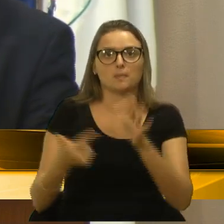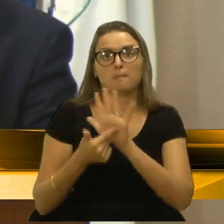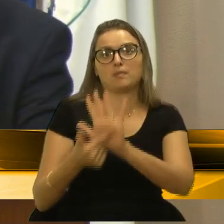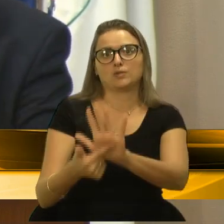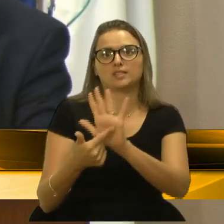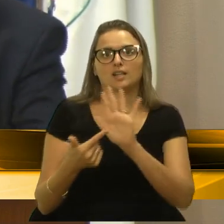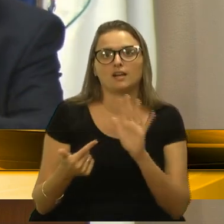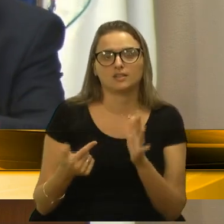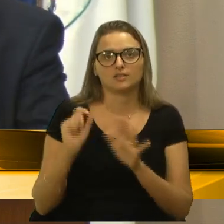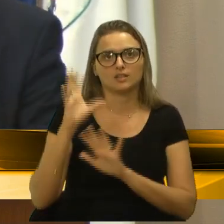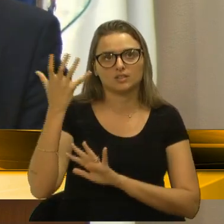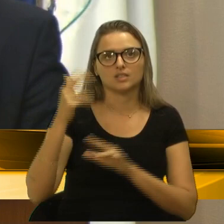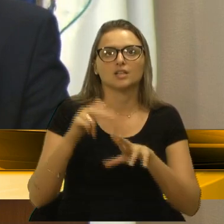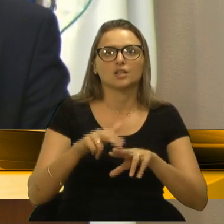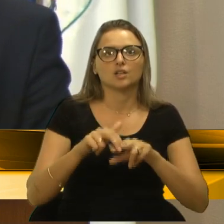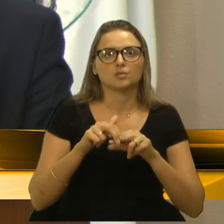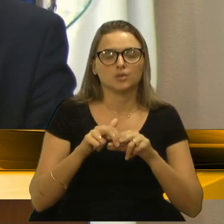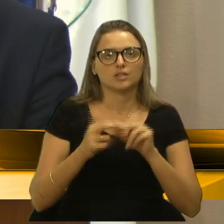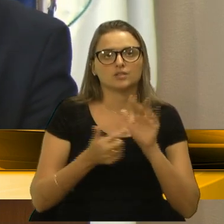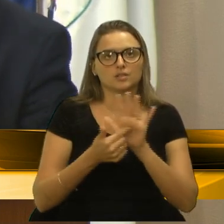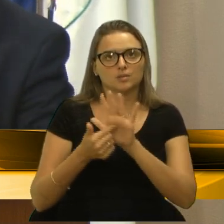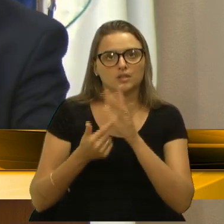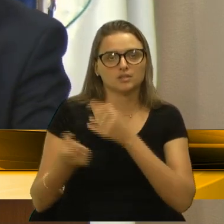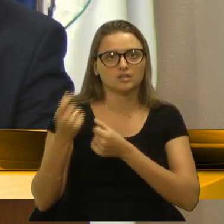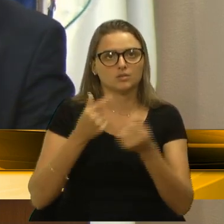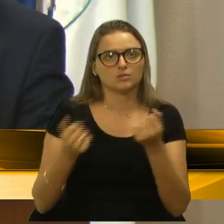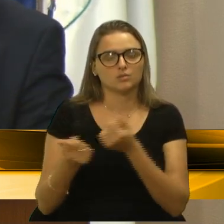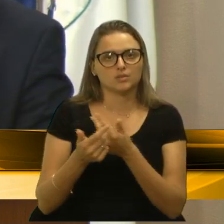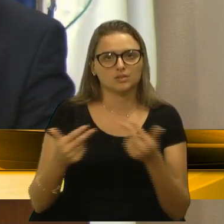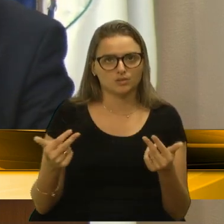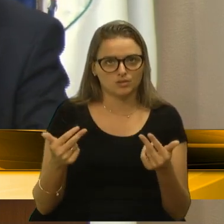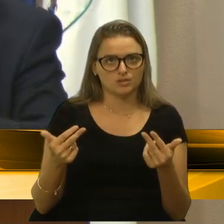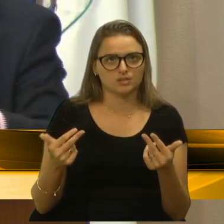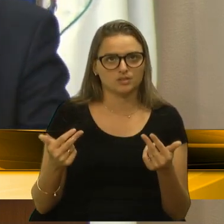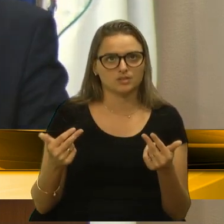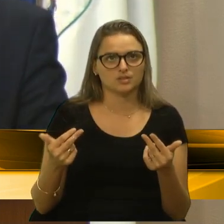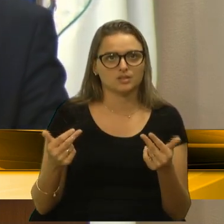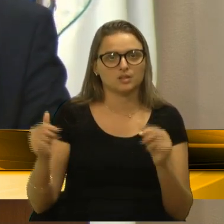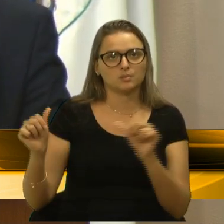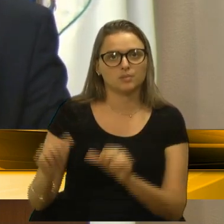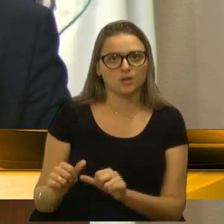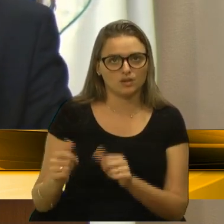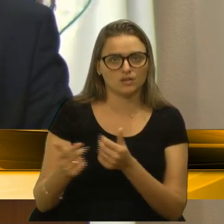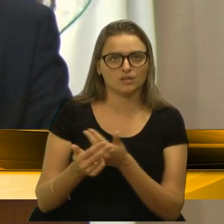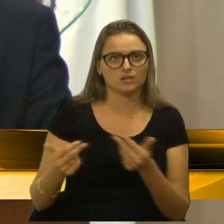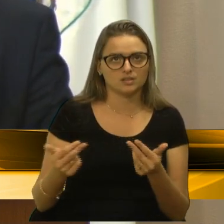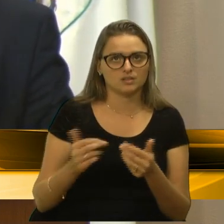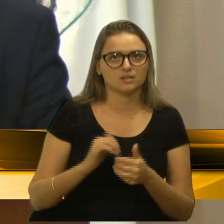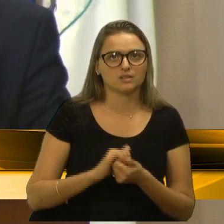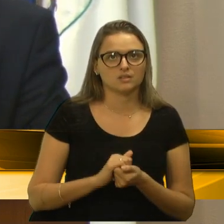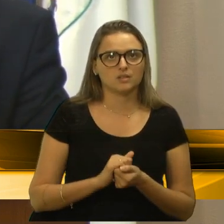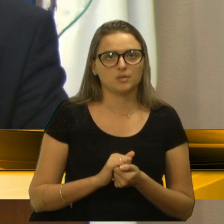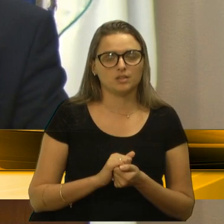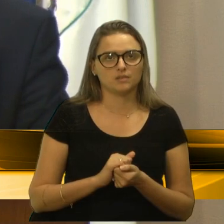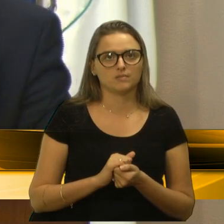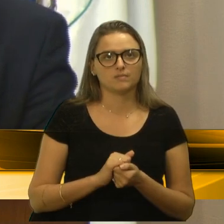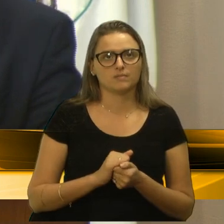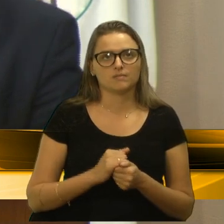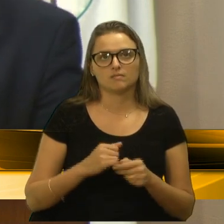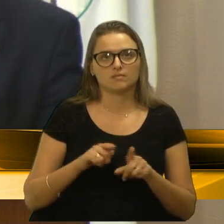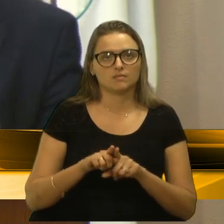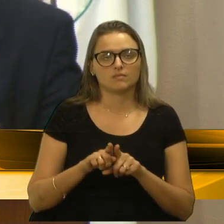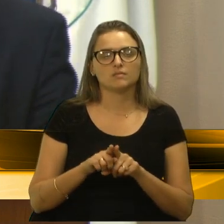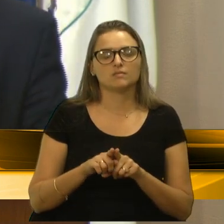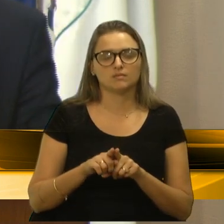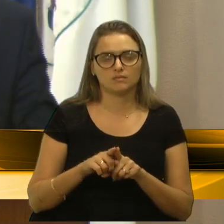isso que se traz aqui algumas situações de coisas que já melhoraram, que é uma outra postura de ação desse governo. Porque se